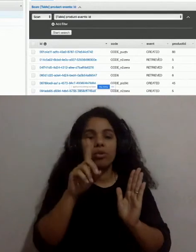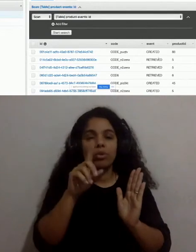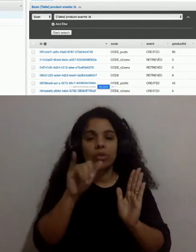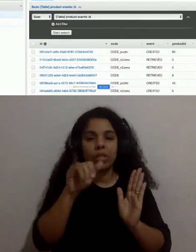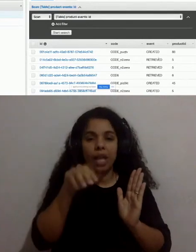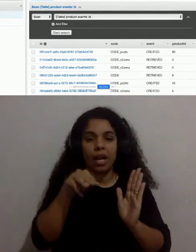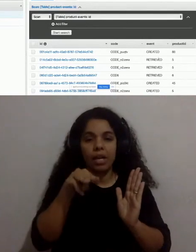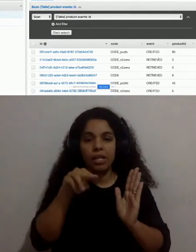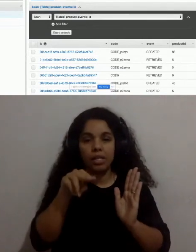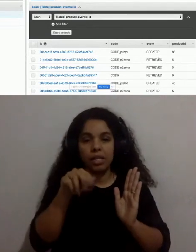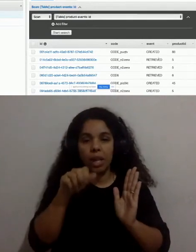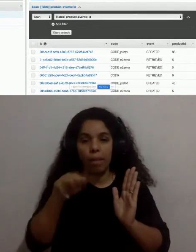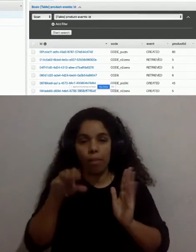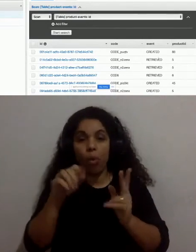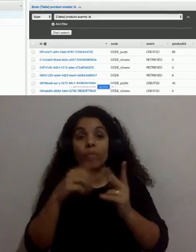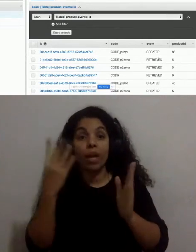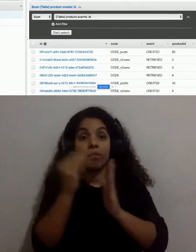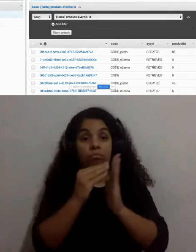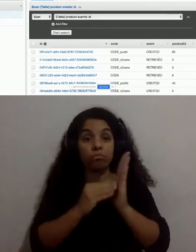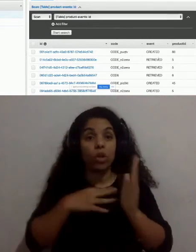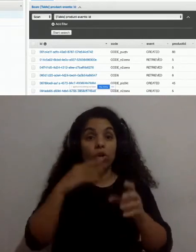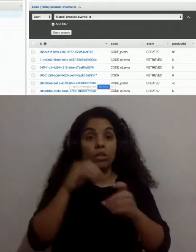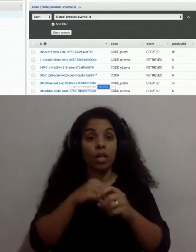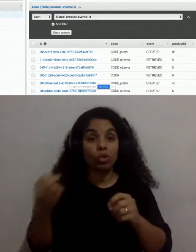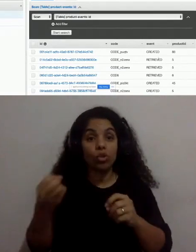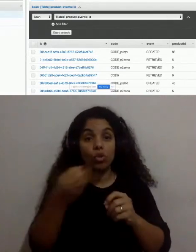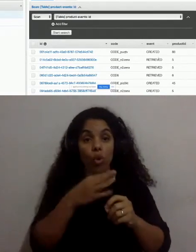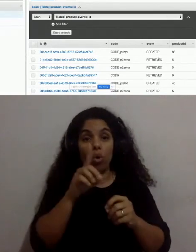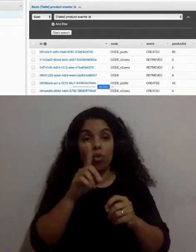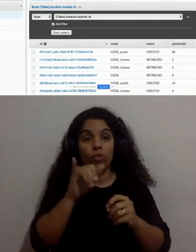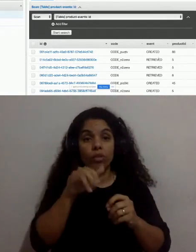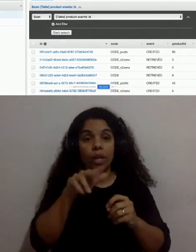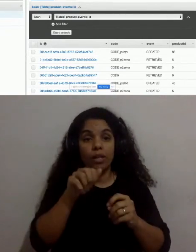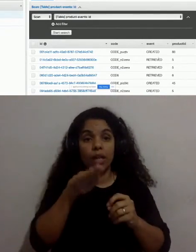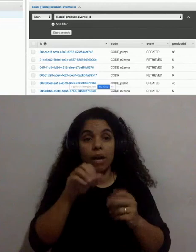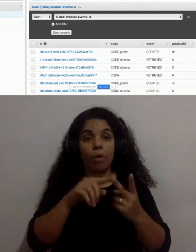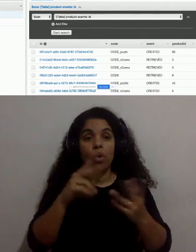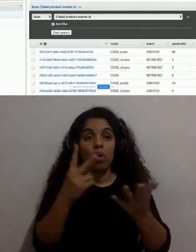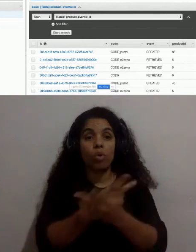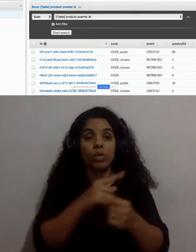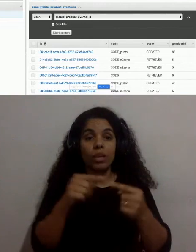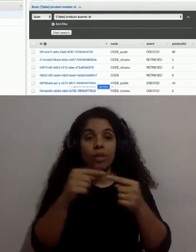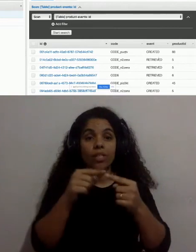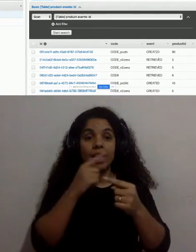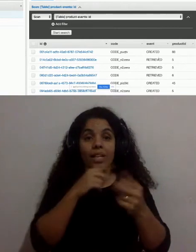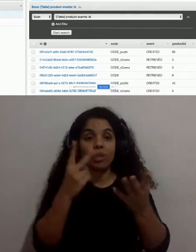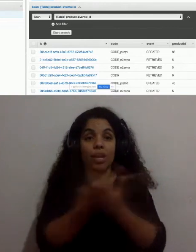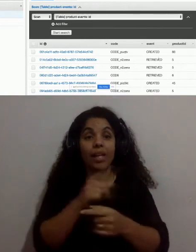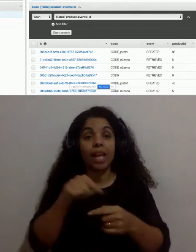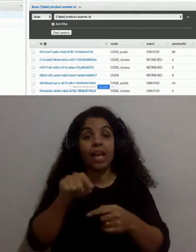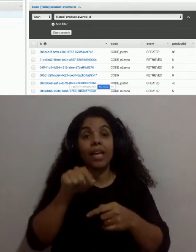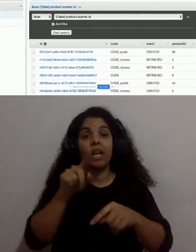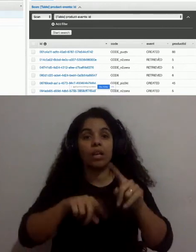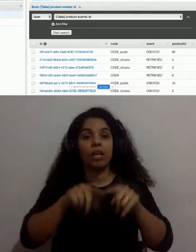Aqui eu estou colocando dentro de um novo Dynamo os eventos relacionados àquele